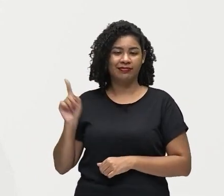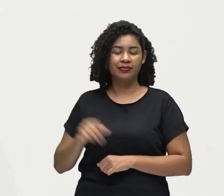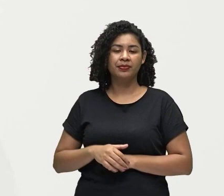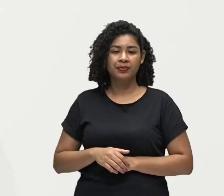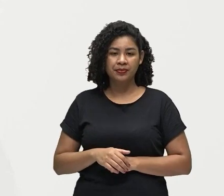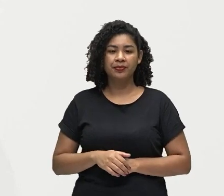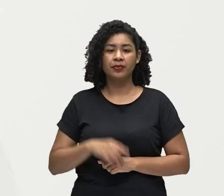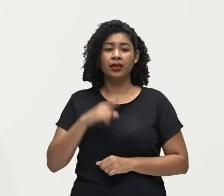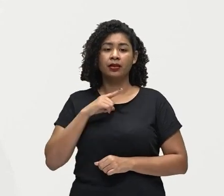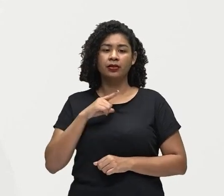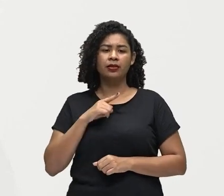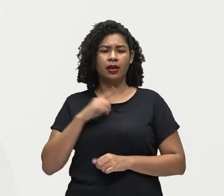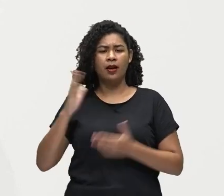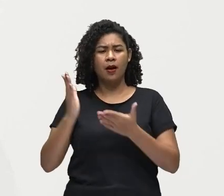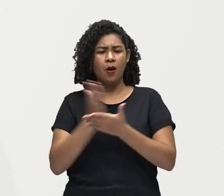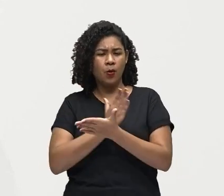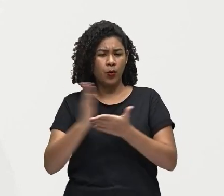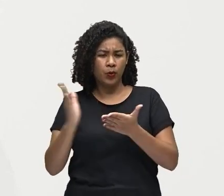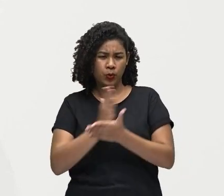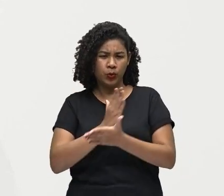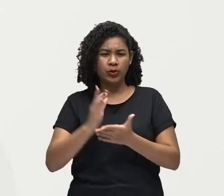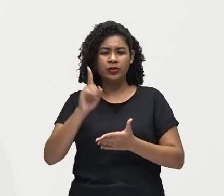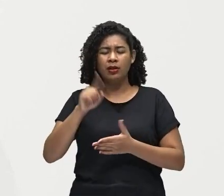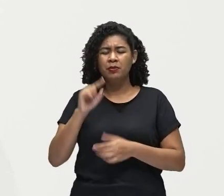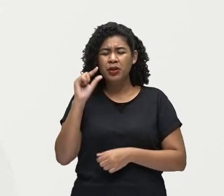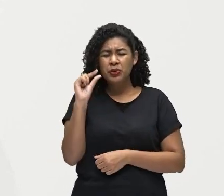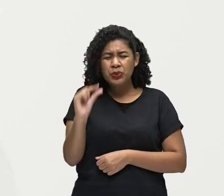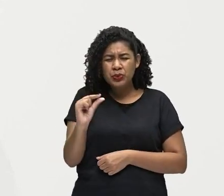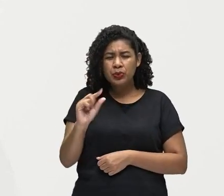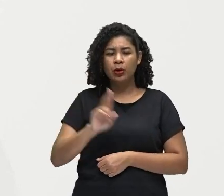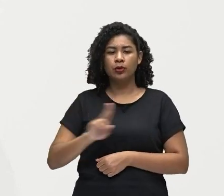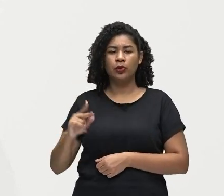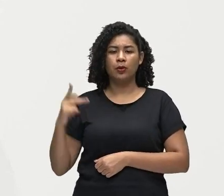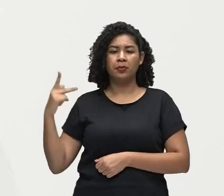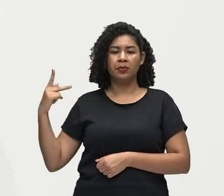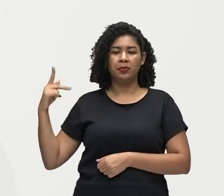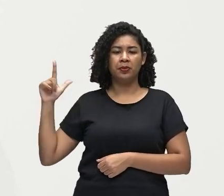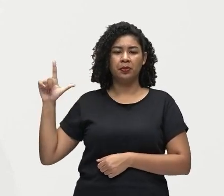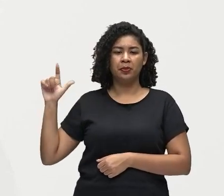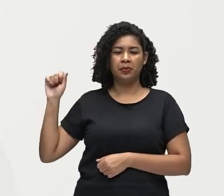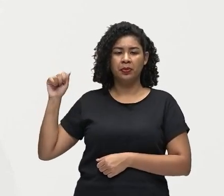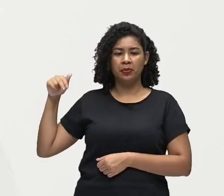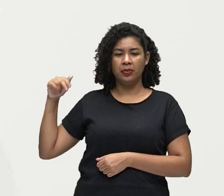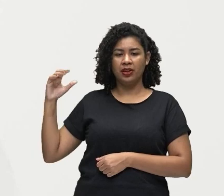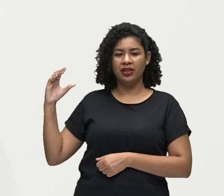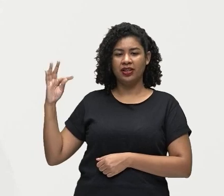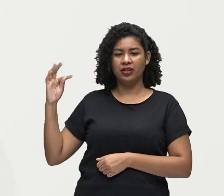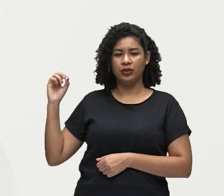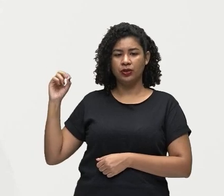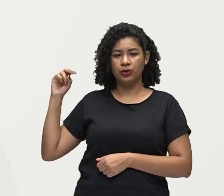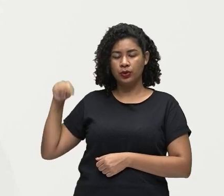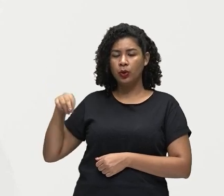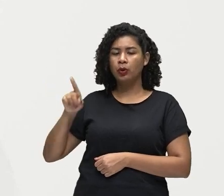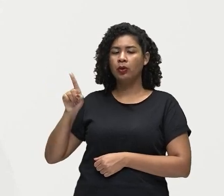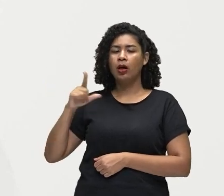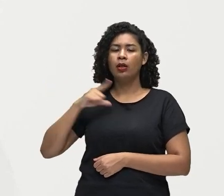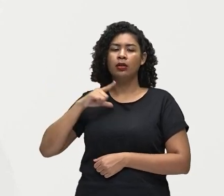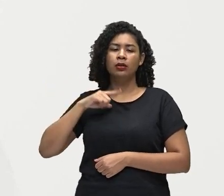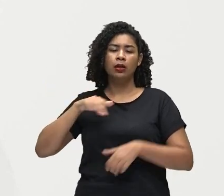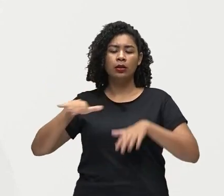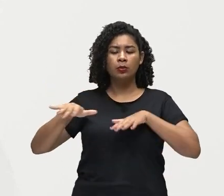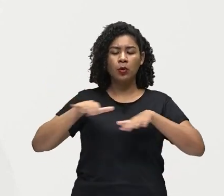existem seres bem minúsculos, né, que são os plânctons, né, são seres ali que ficam se movem de acordo